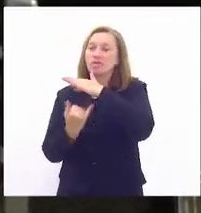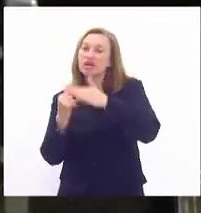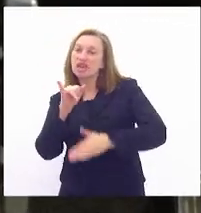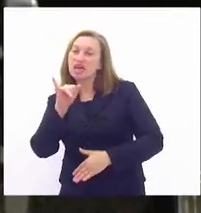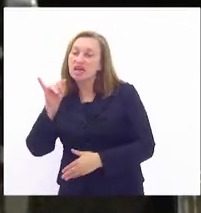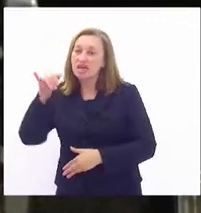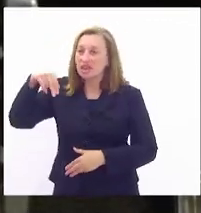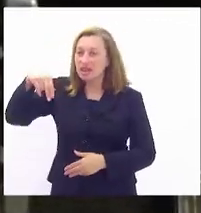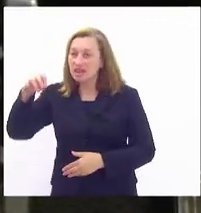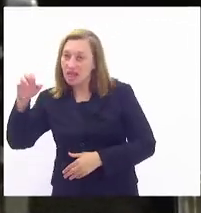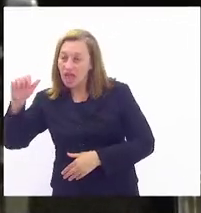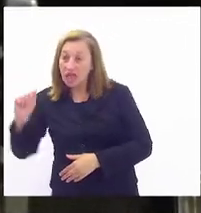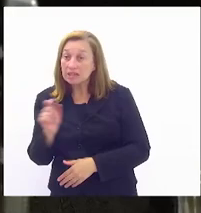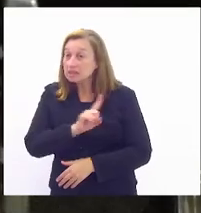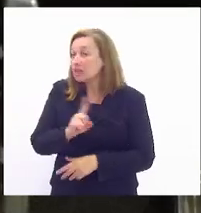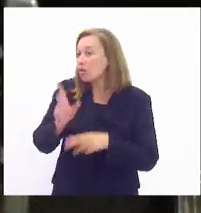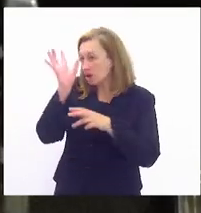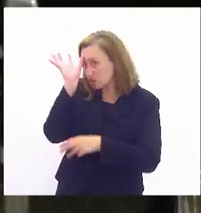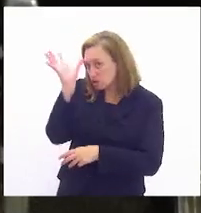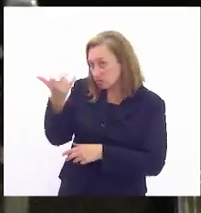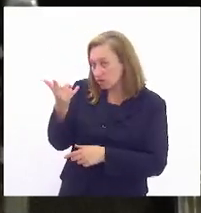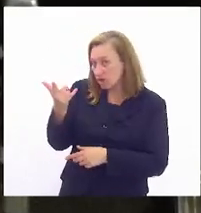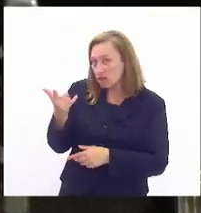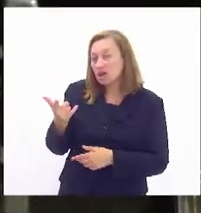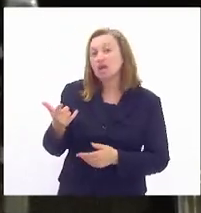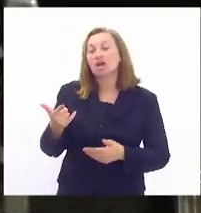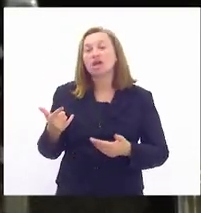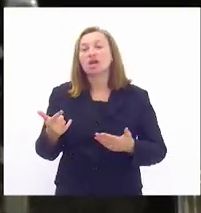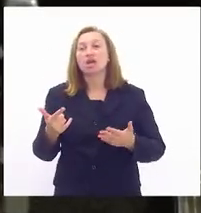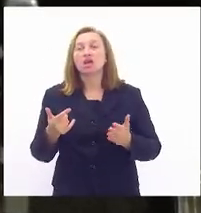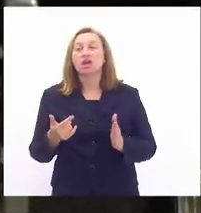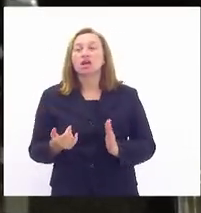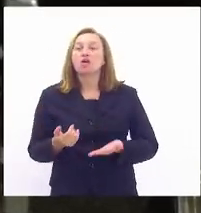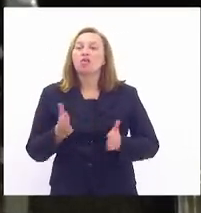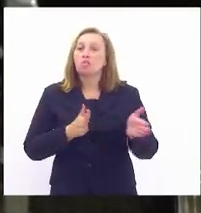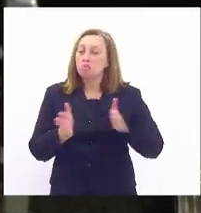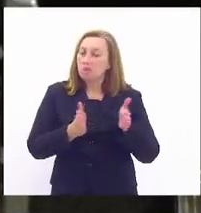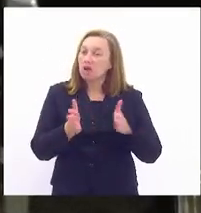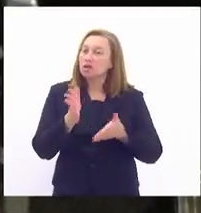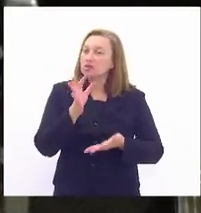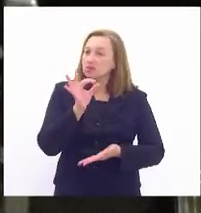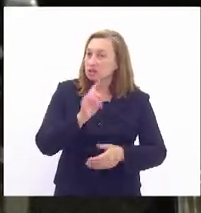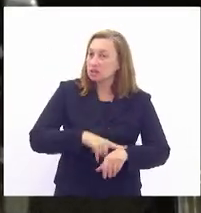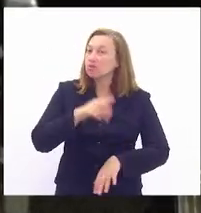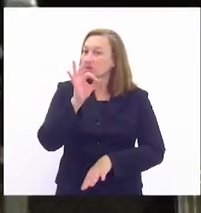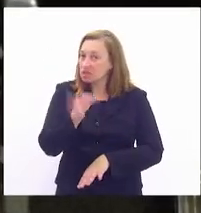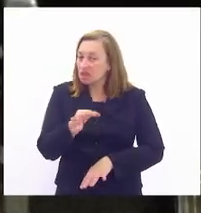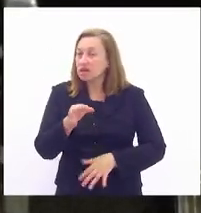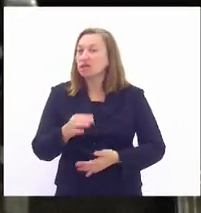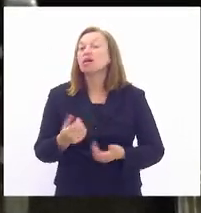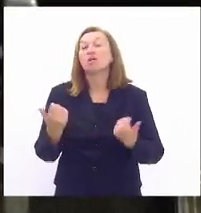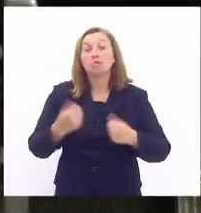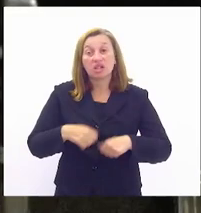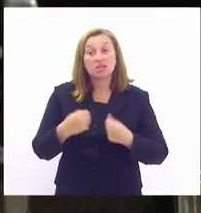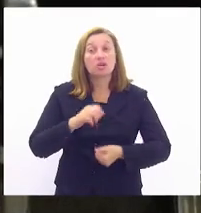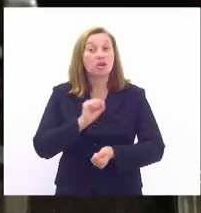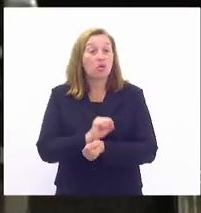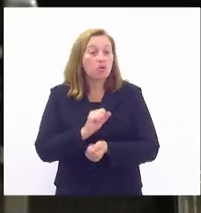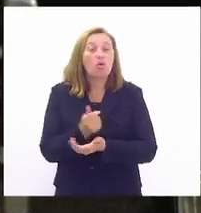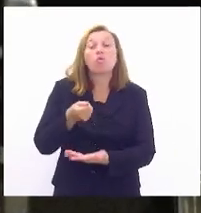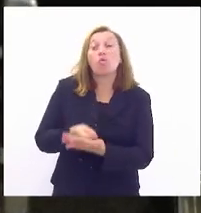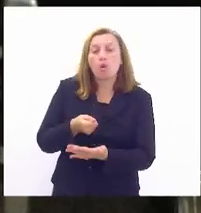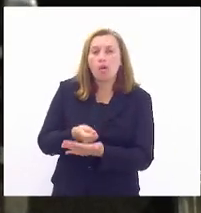não for tomadas as ações, que sejam tomadas providências. Mas até enquanto perdurar o prazo, devemos esperar e cobrar,